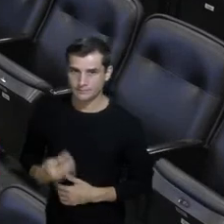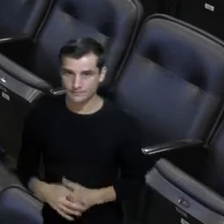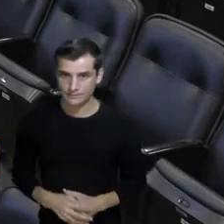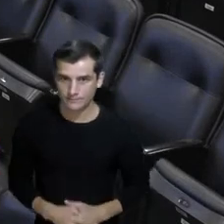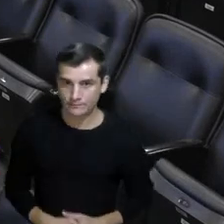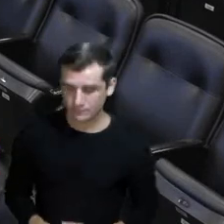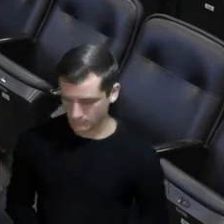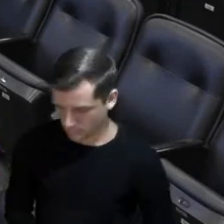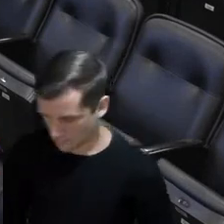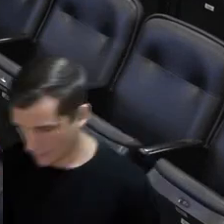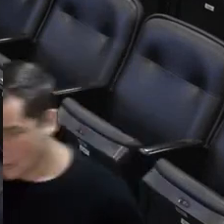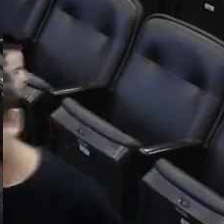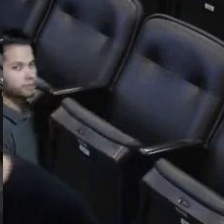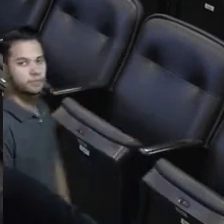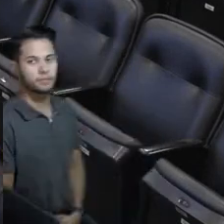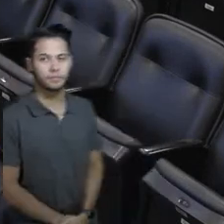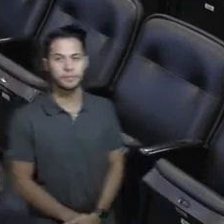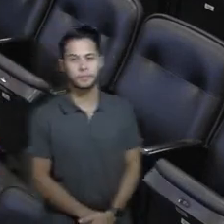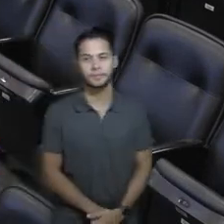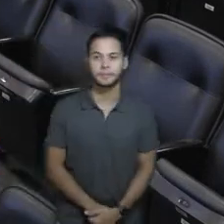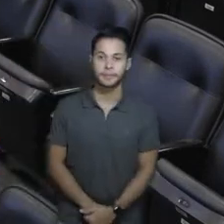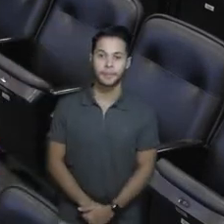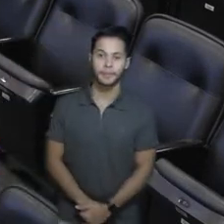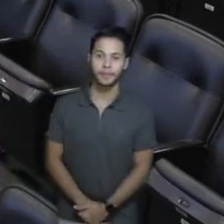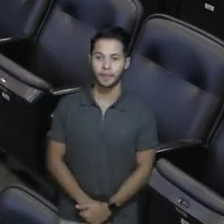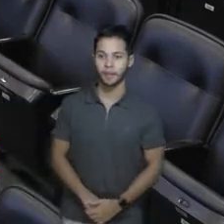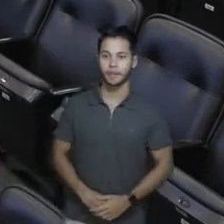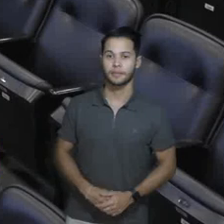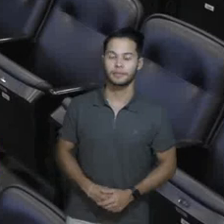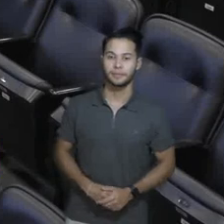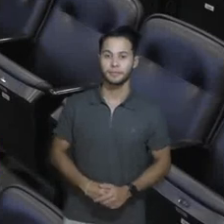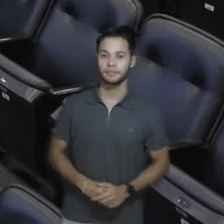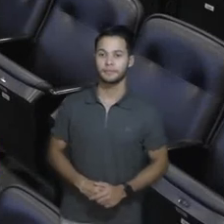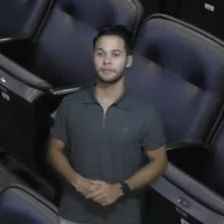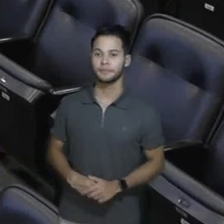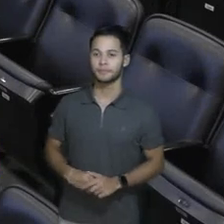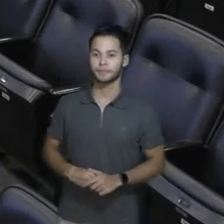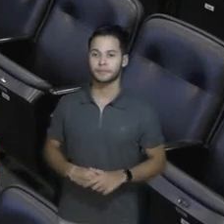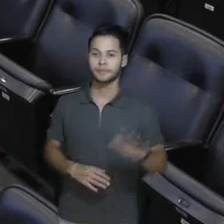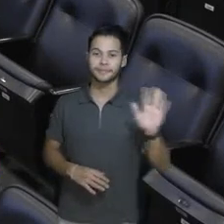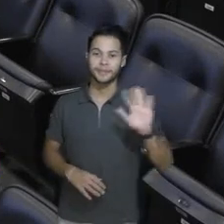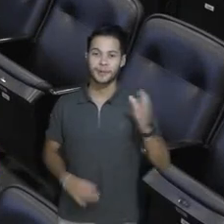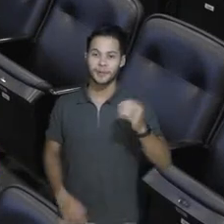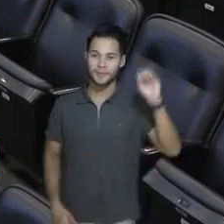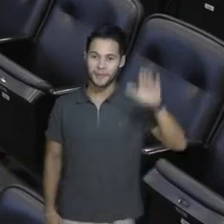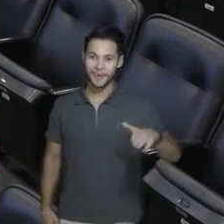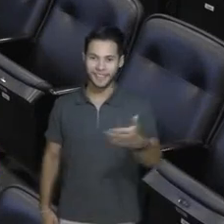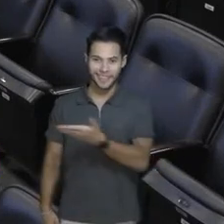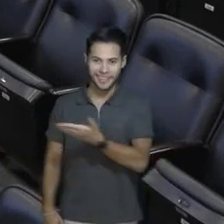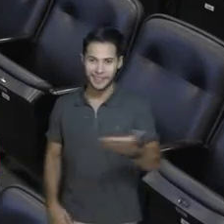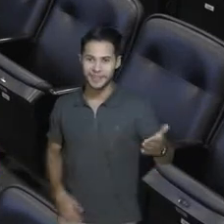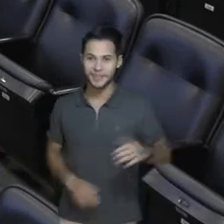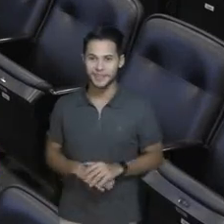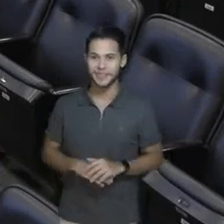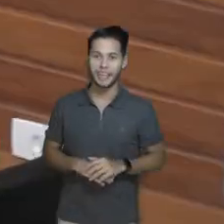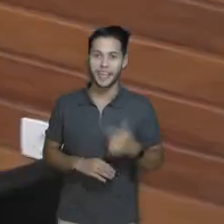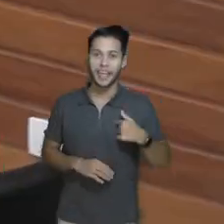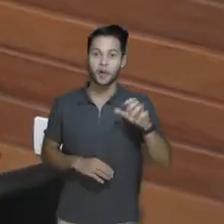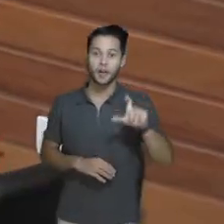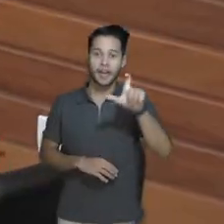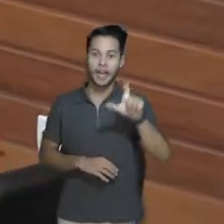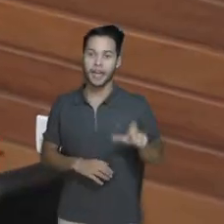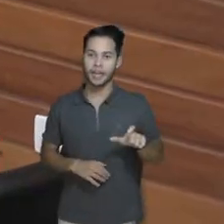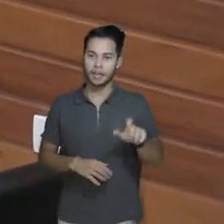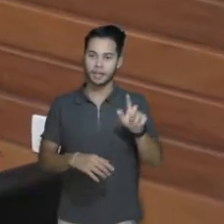representação eu não vou lá na frente n vou ficar por aqui boa tarde a todos meu nome é sou um ex-comandante Geral da Polícia